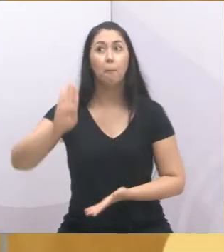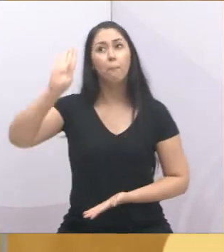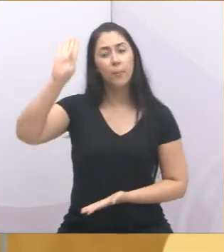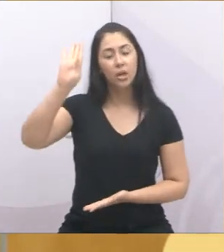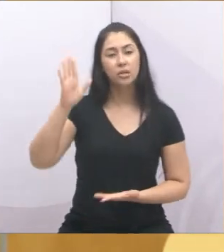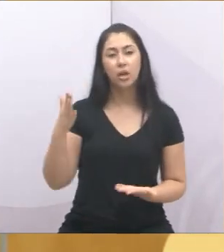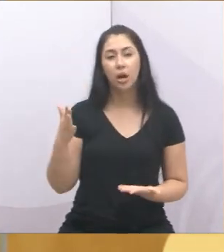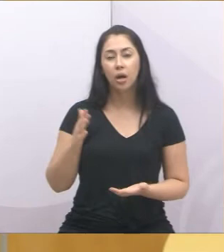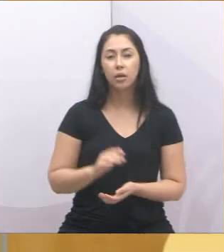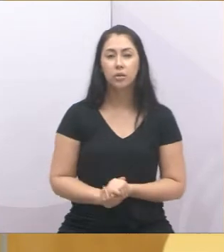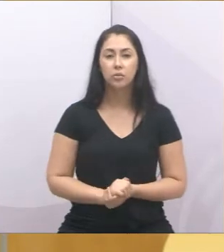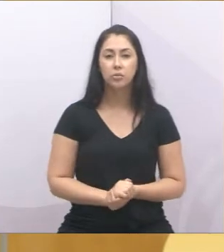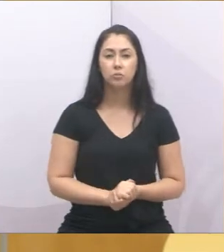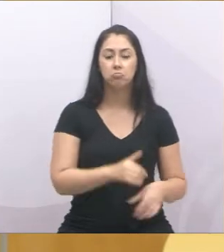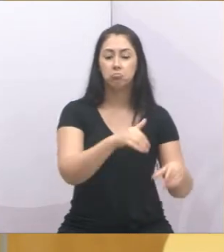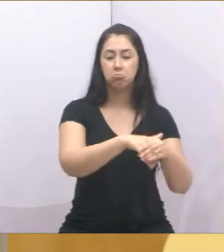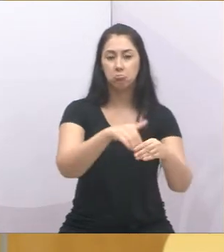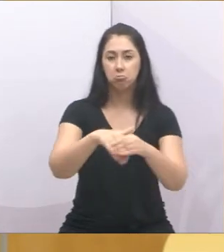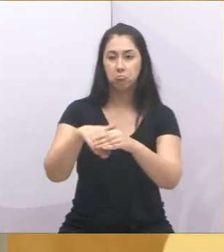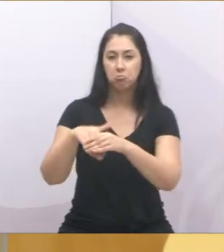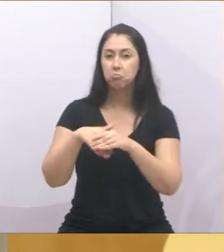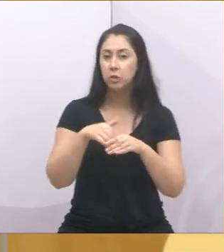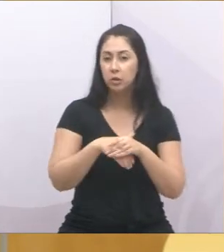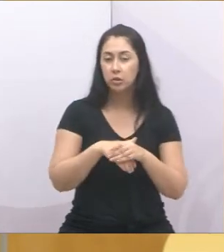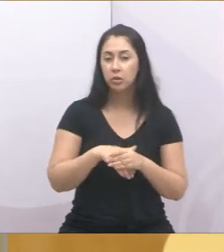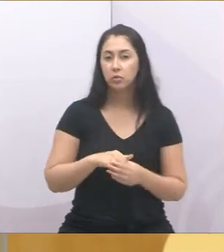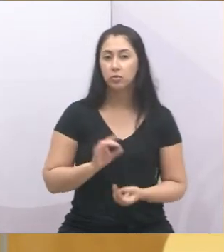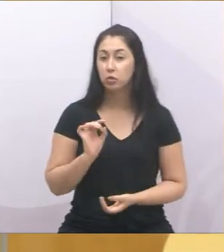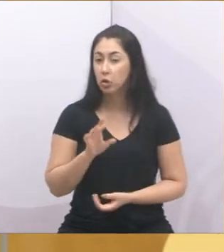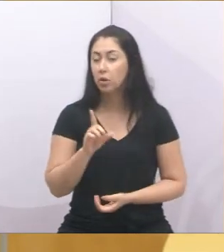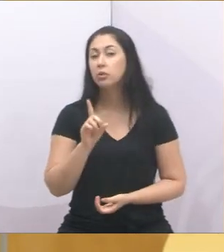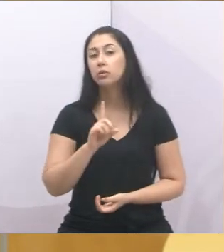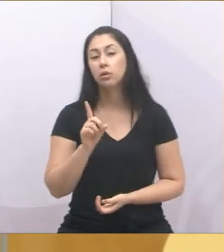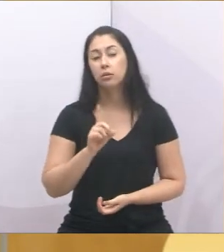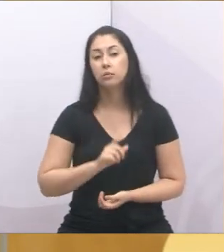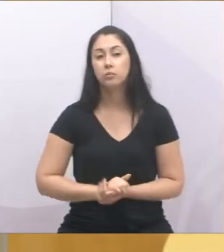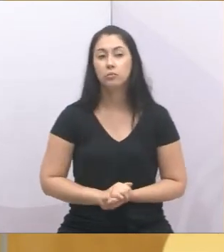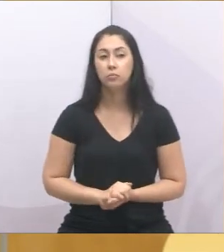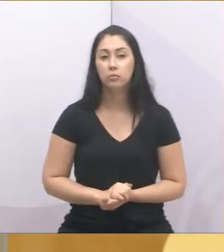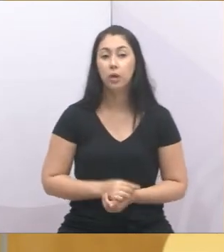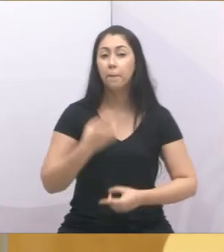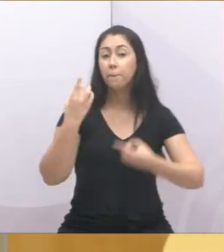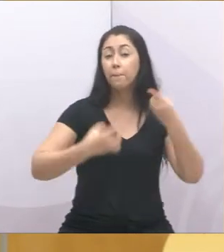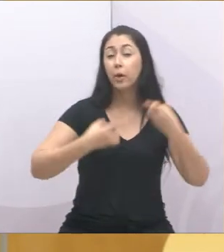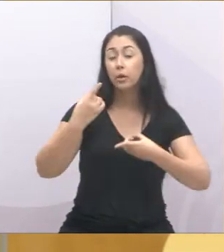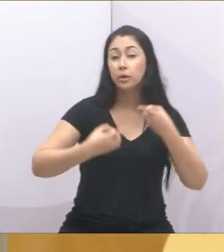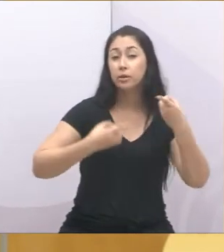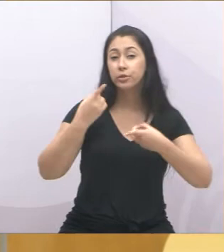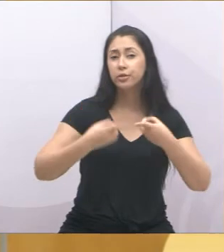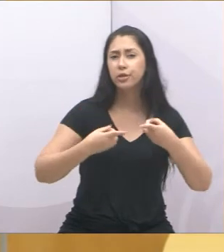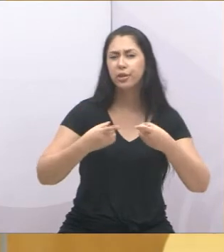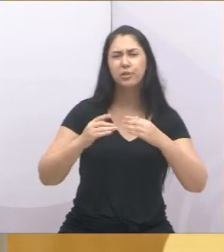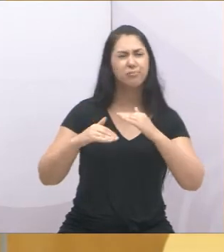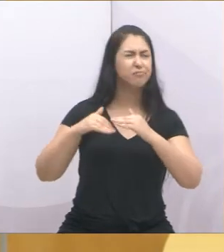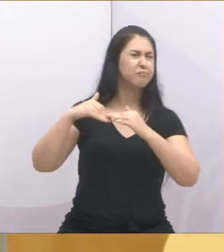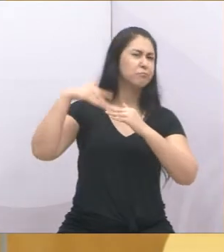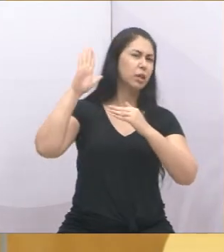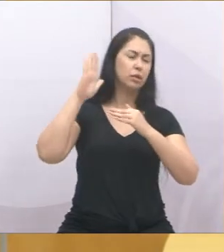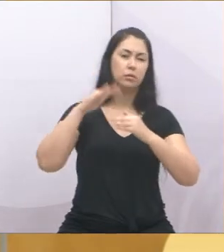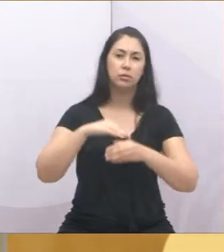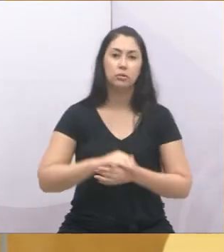candidato a algum cargo público. Política é muito mais que